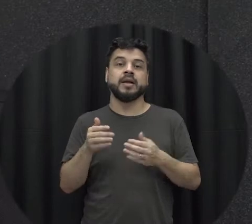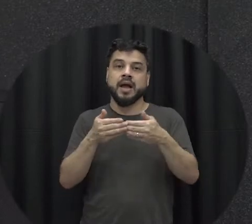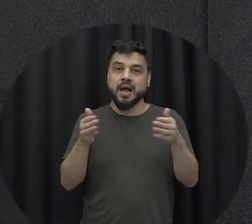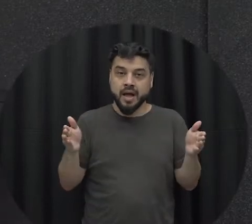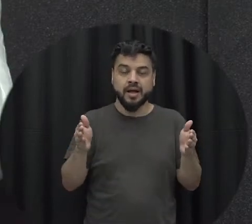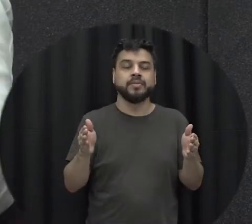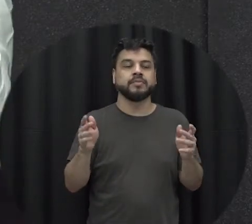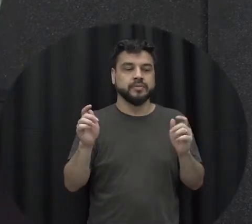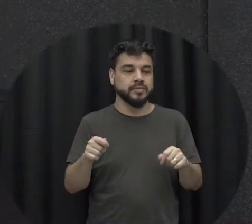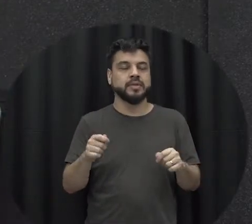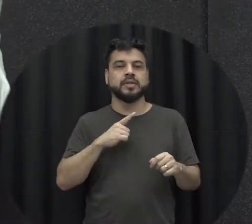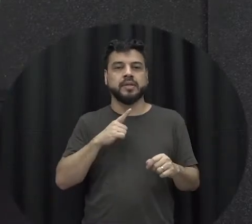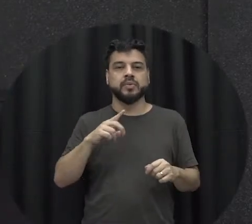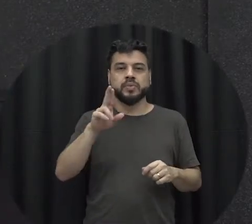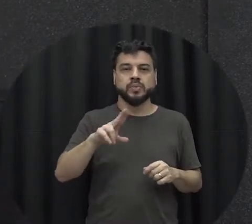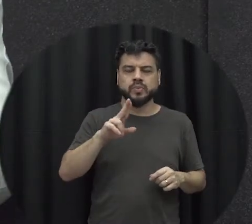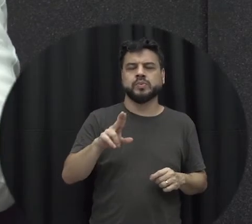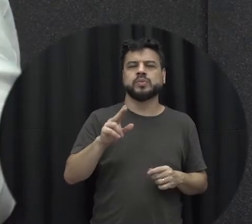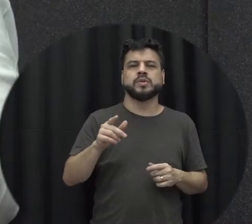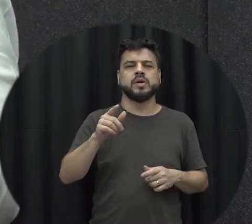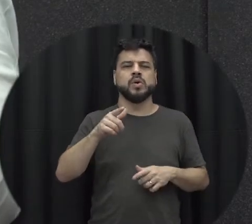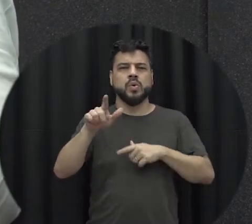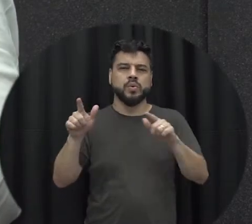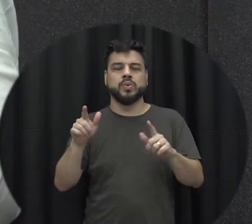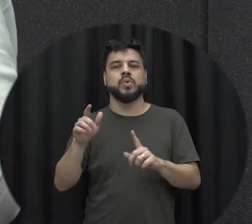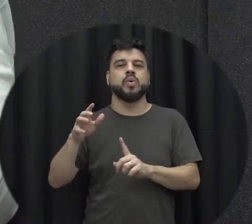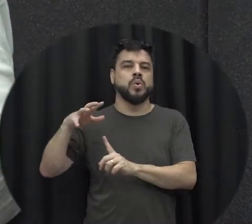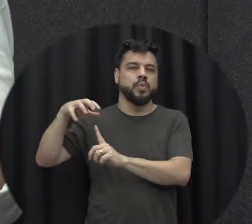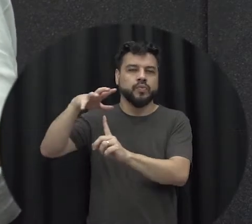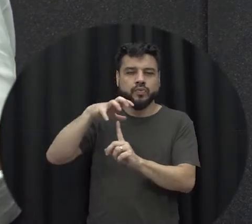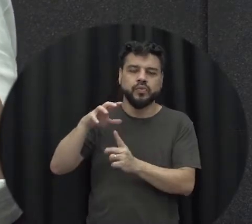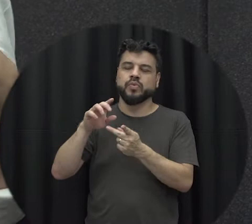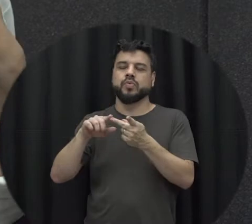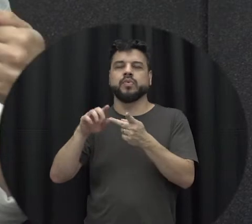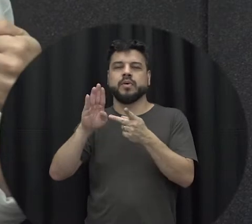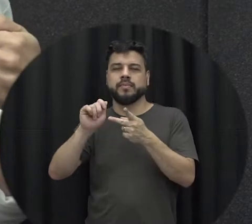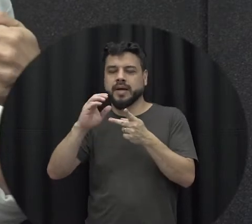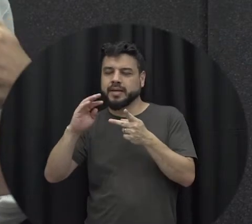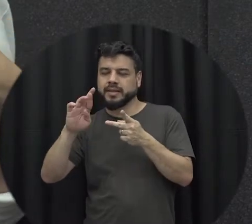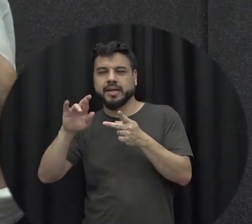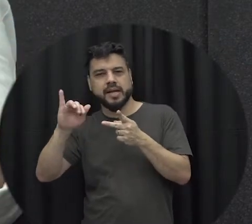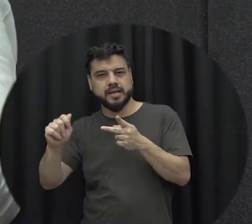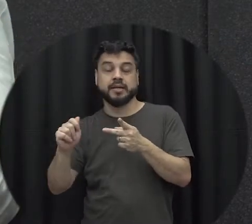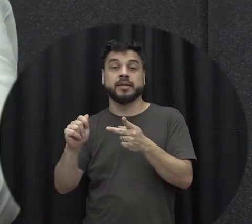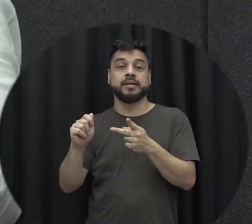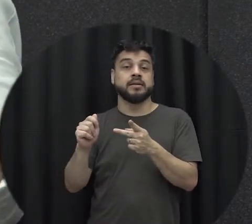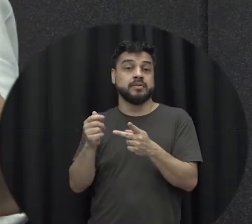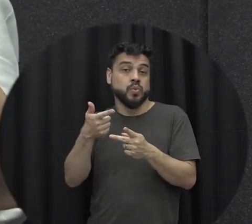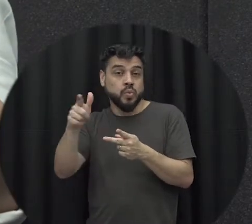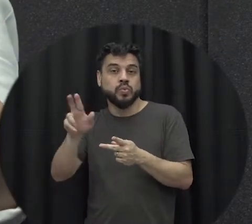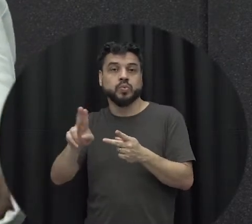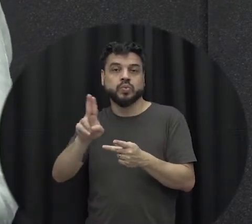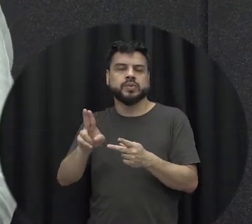usa, outro micro-organismo usa, outro fungo, outra bactéria, né? E aí é um processo que a gente chama de sintrofia. Dificilmente a gente